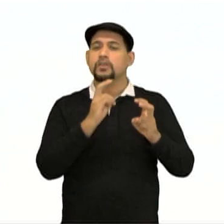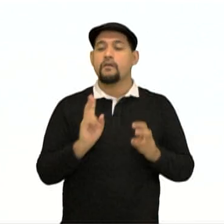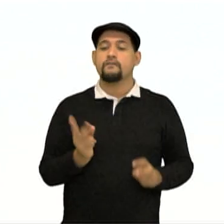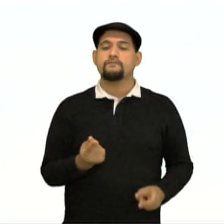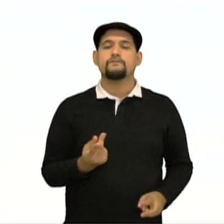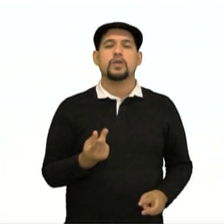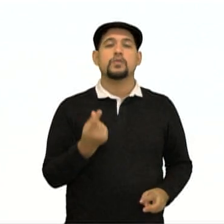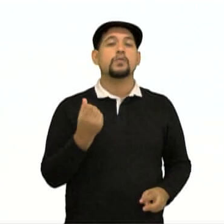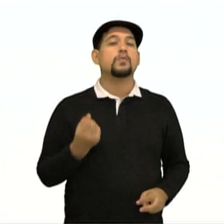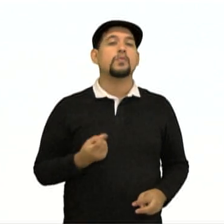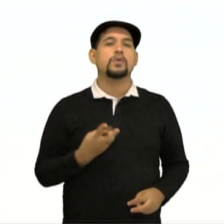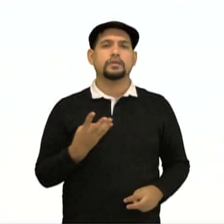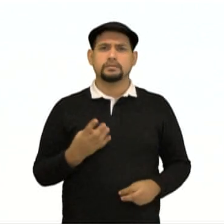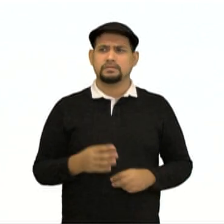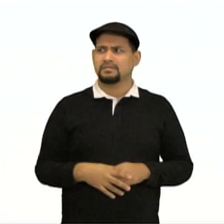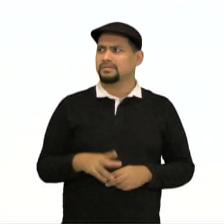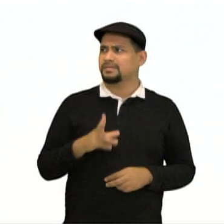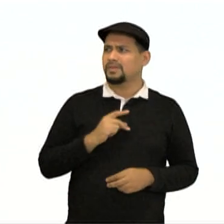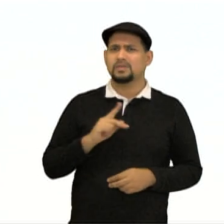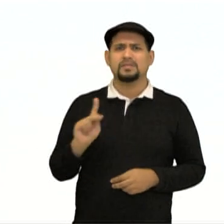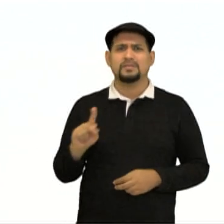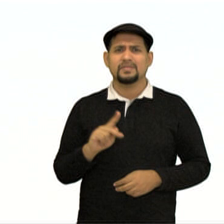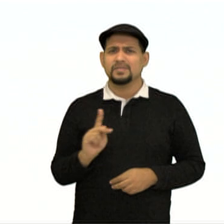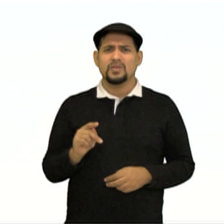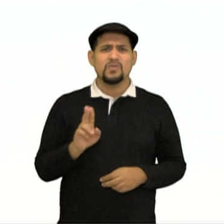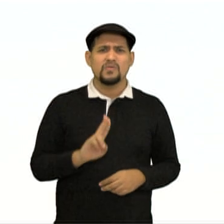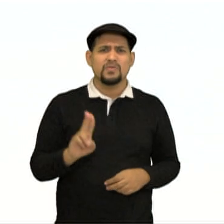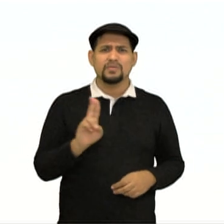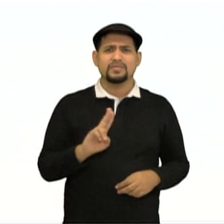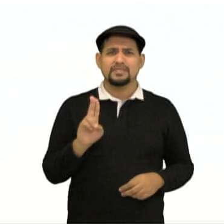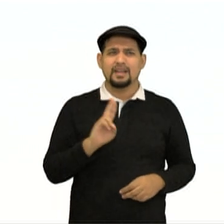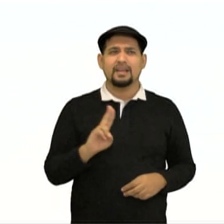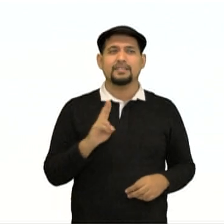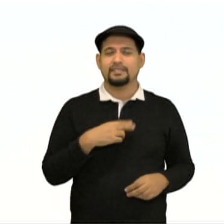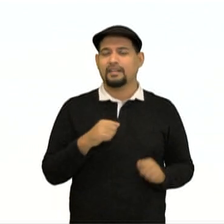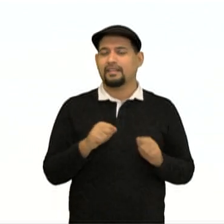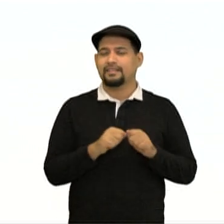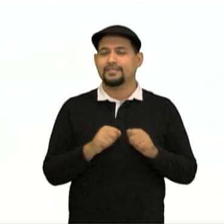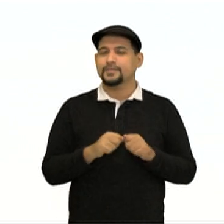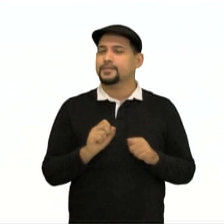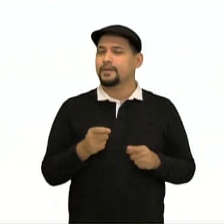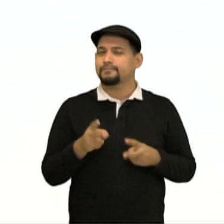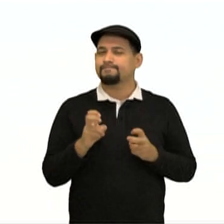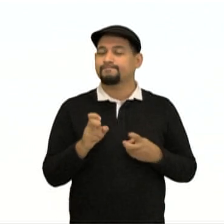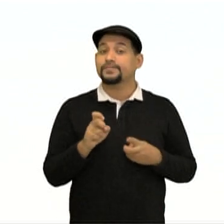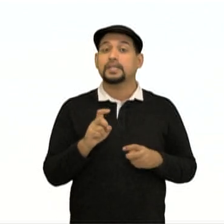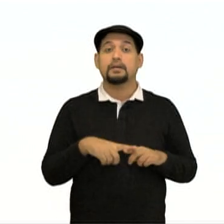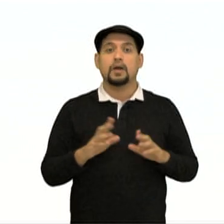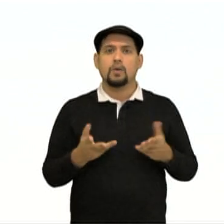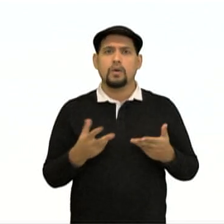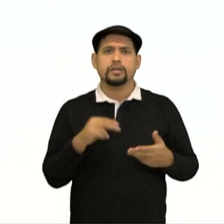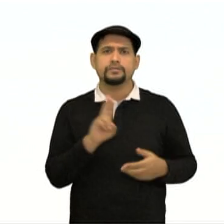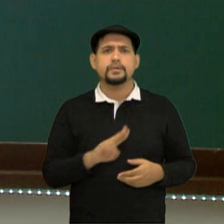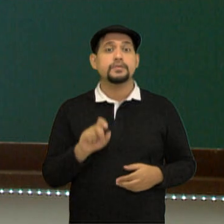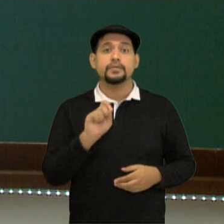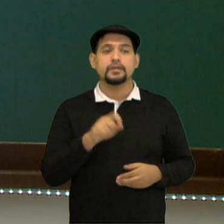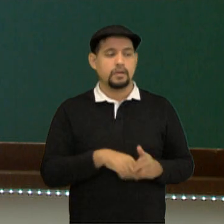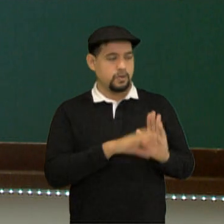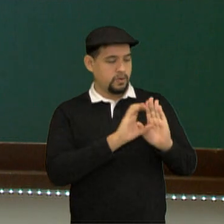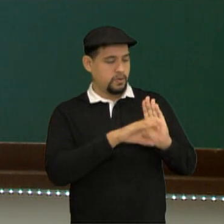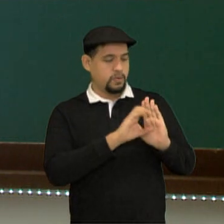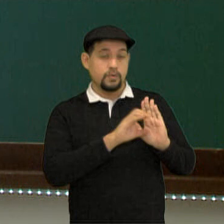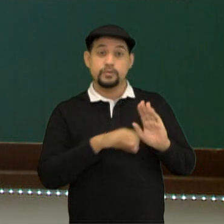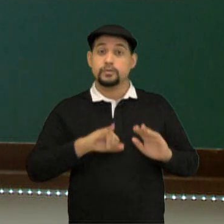valor aqui. Ah, professor, mas aqui não foi colocado, fiz de propósito aqui. Neste caso aqui, nós vamos usar o conceito